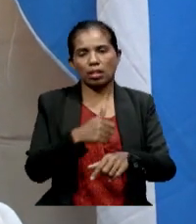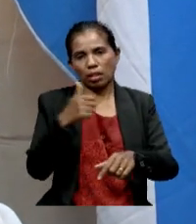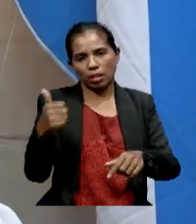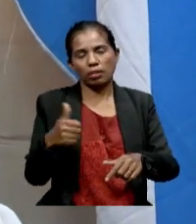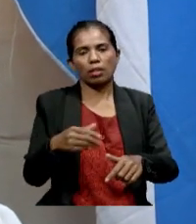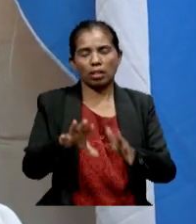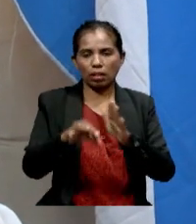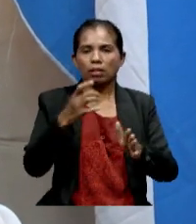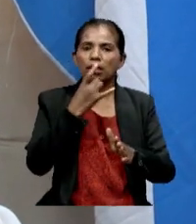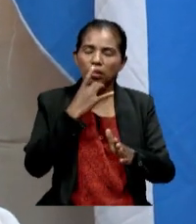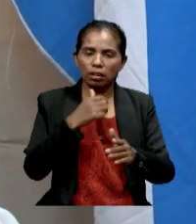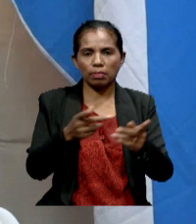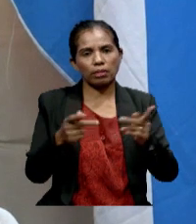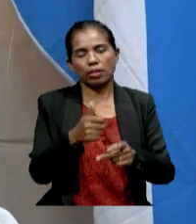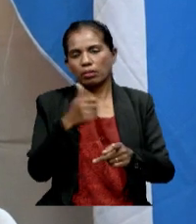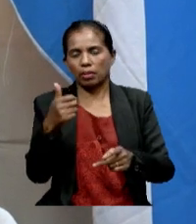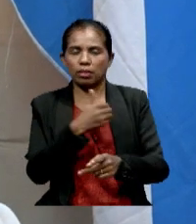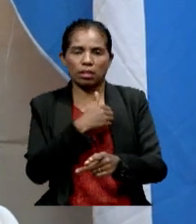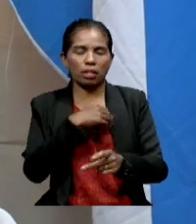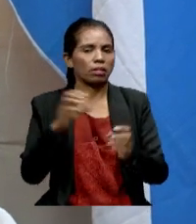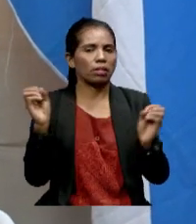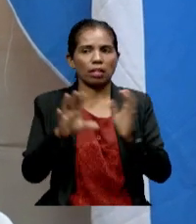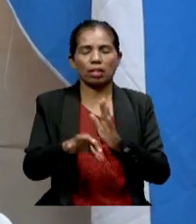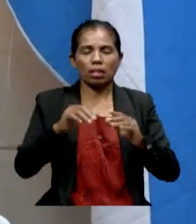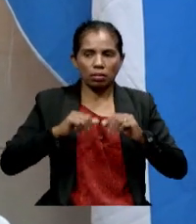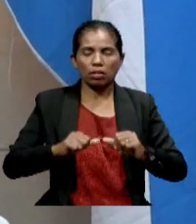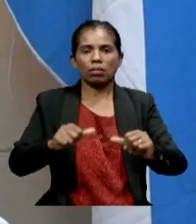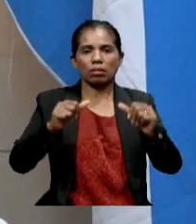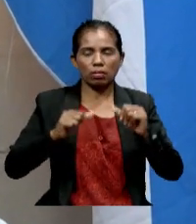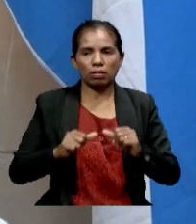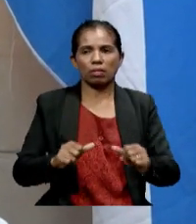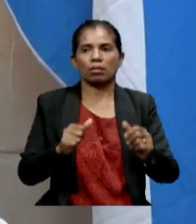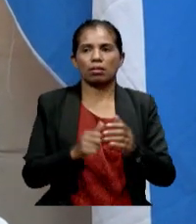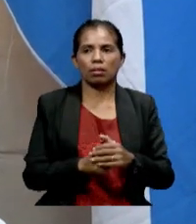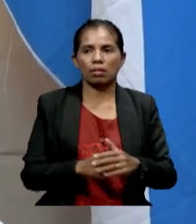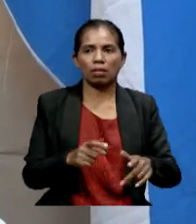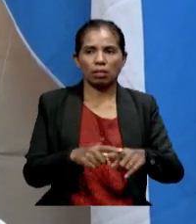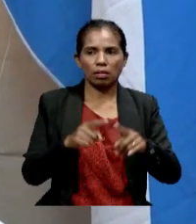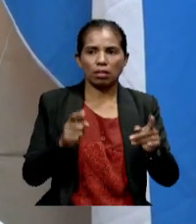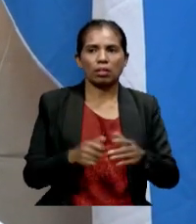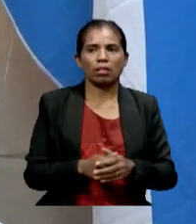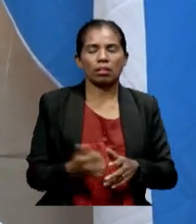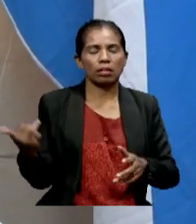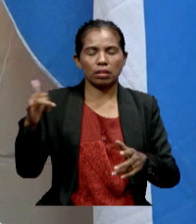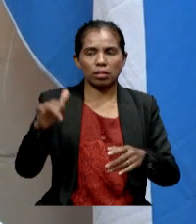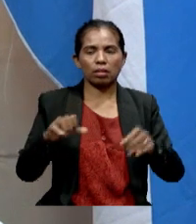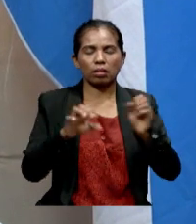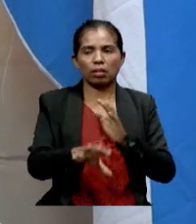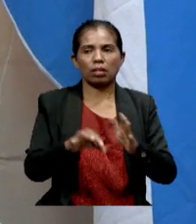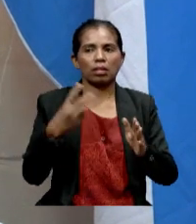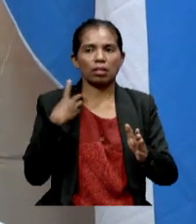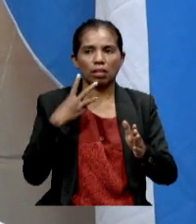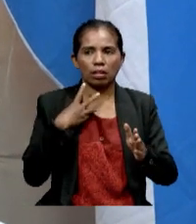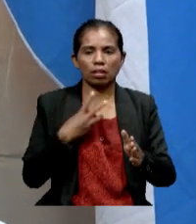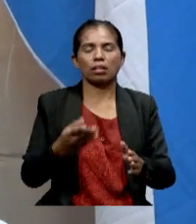parte balu la heta, mas parte balu la heta na continua haleri kela para tu iha, e enquanto o sir nebe magi, ita que si dadao